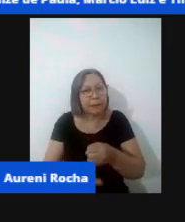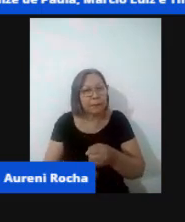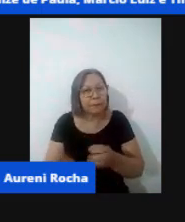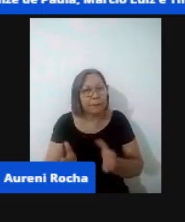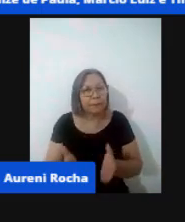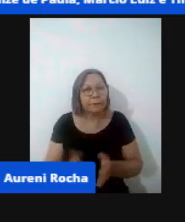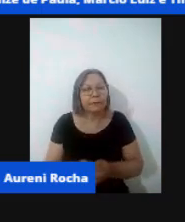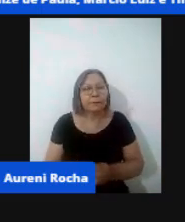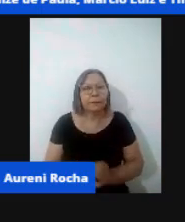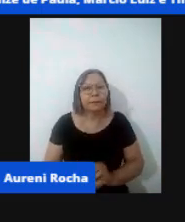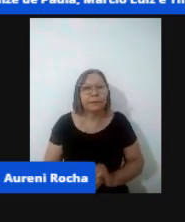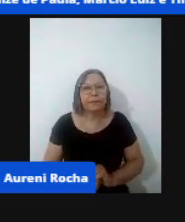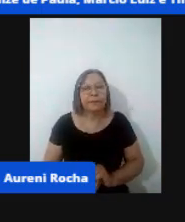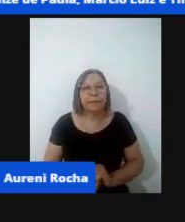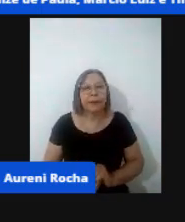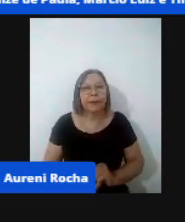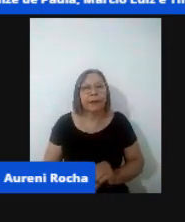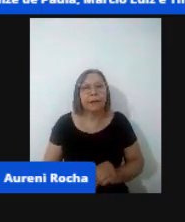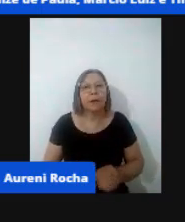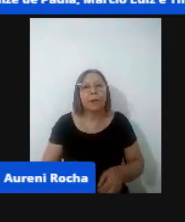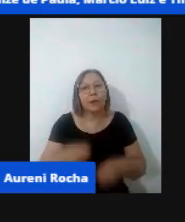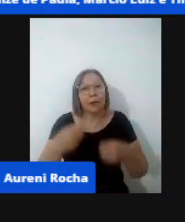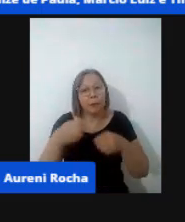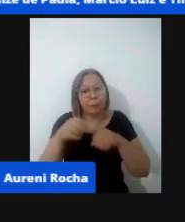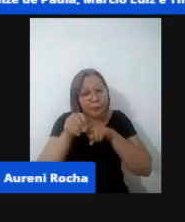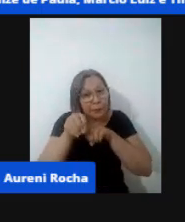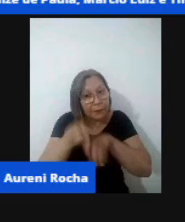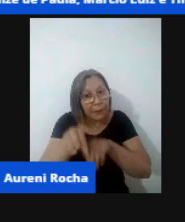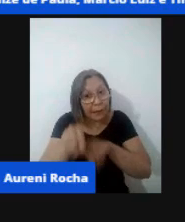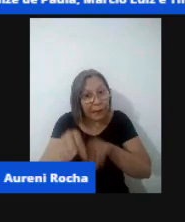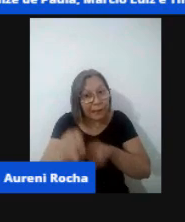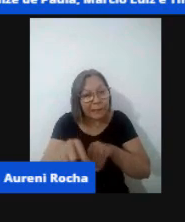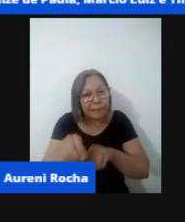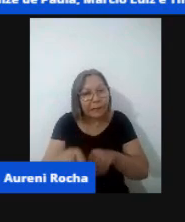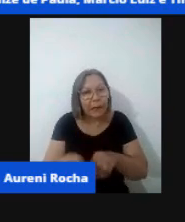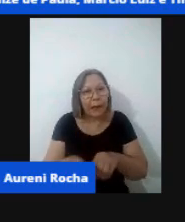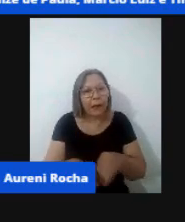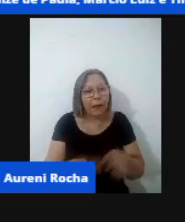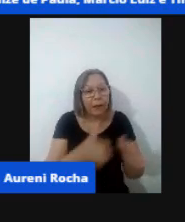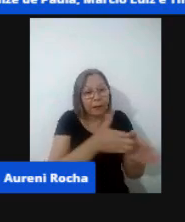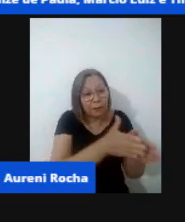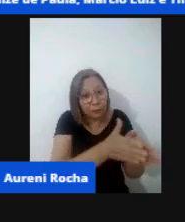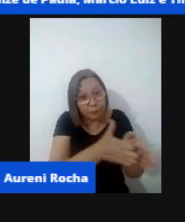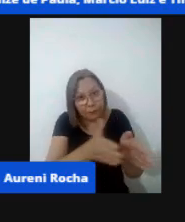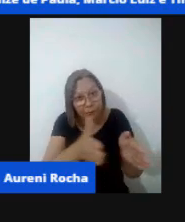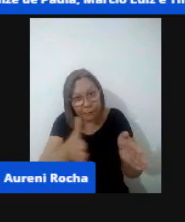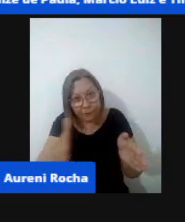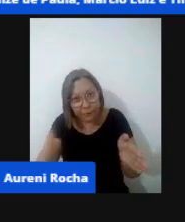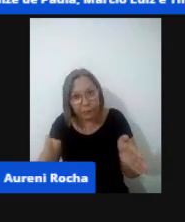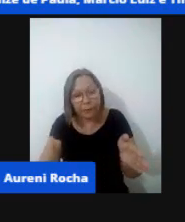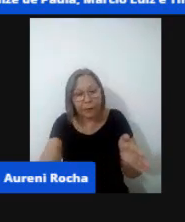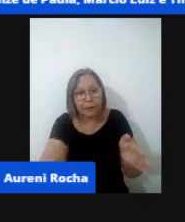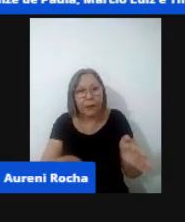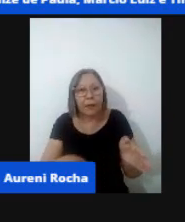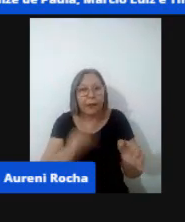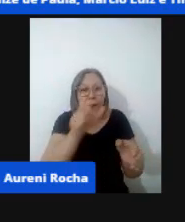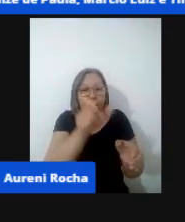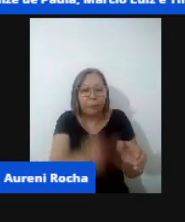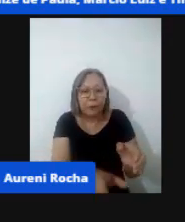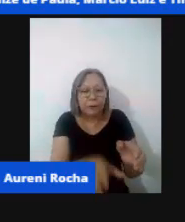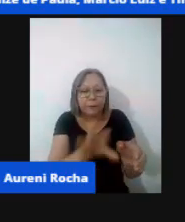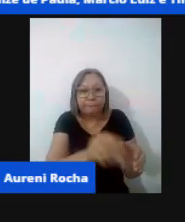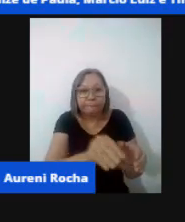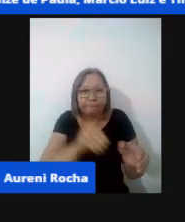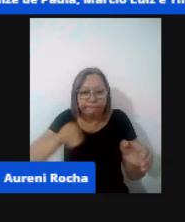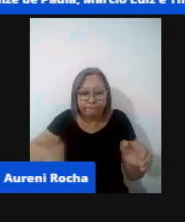aprendizado com lacunas, então eu tenho bases de desenvolvimento. Se eu deixo